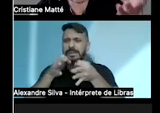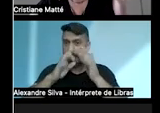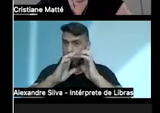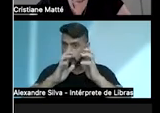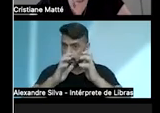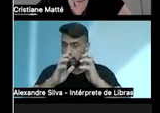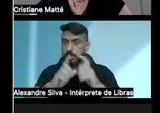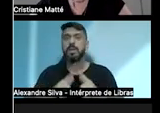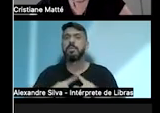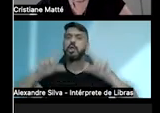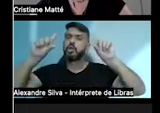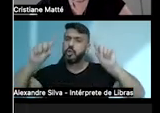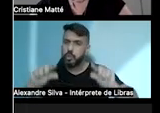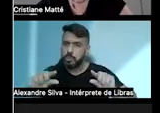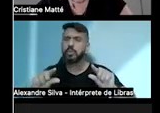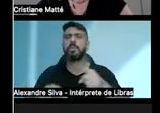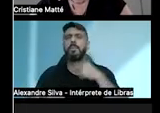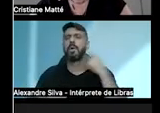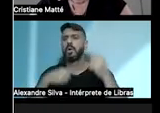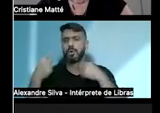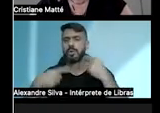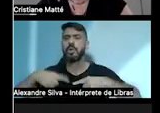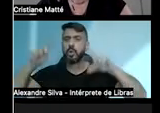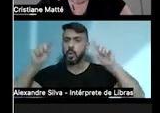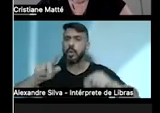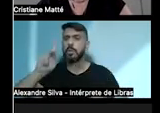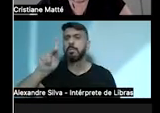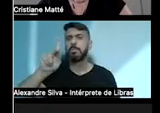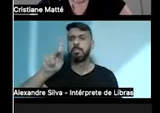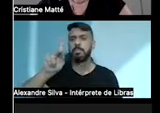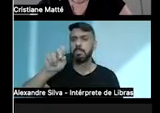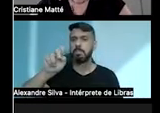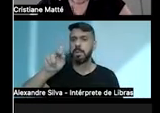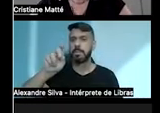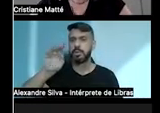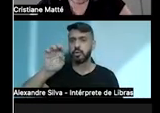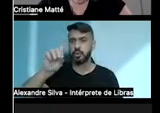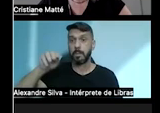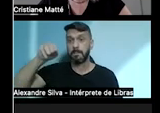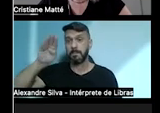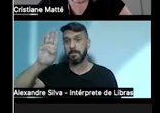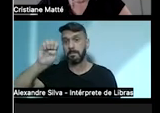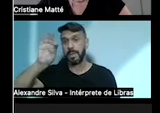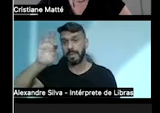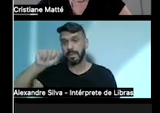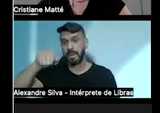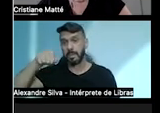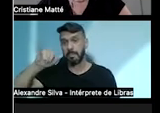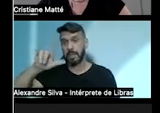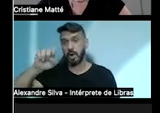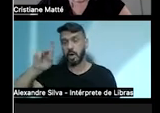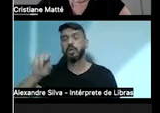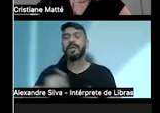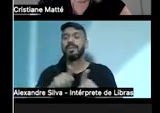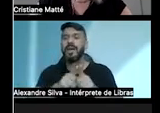a morte, como eu falei anteriormente, diminuindo a produção do peptídeo beta-amiloide, melhorando a função mitocondrial e